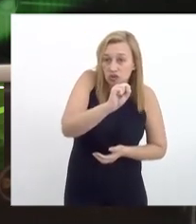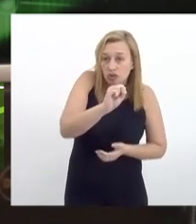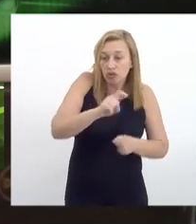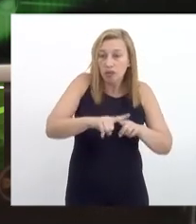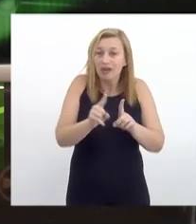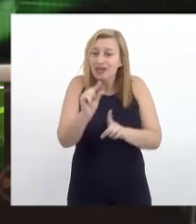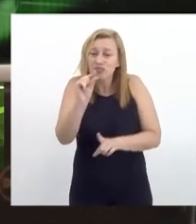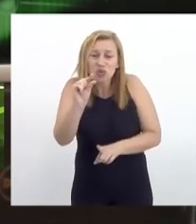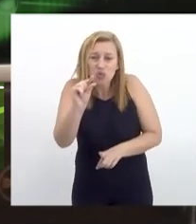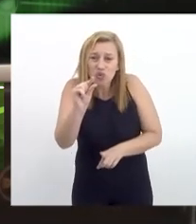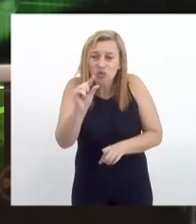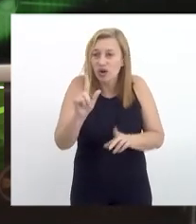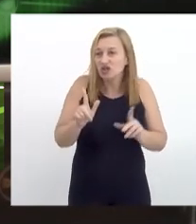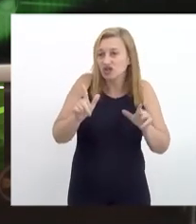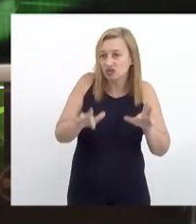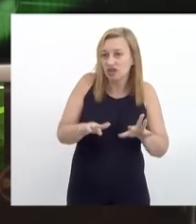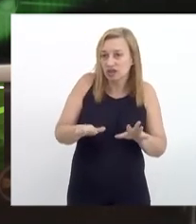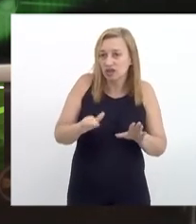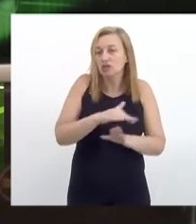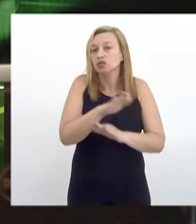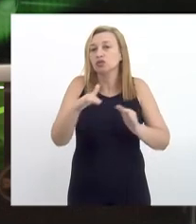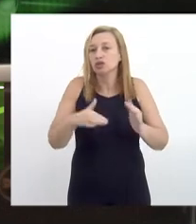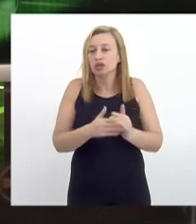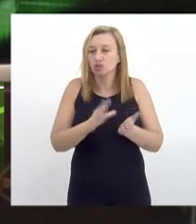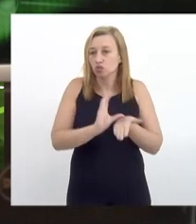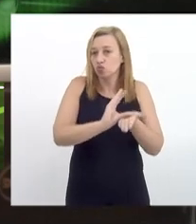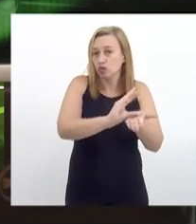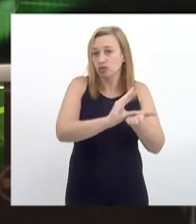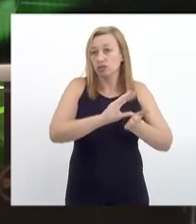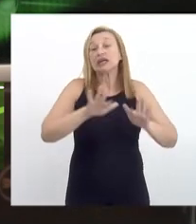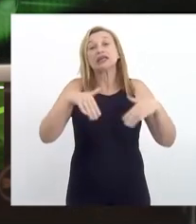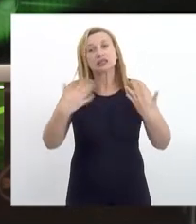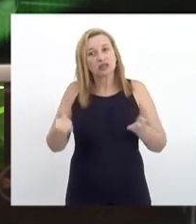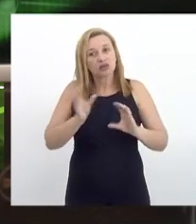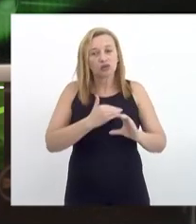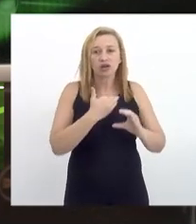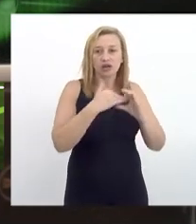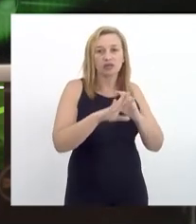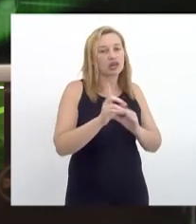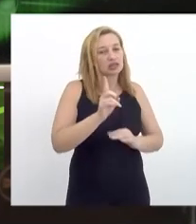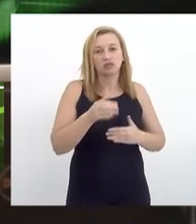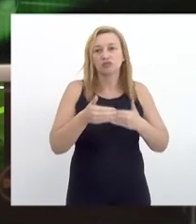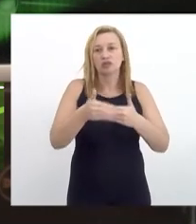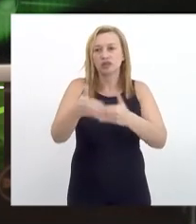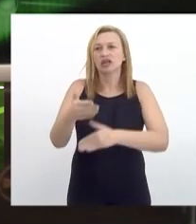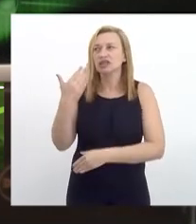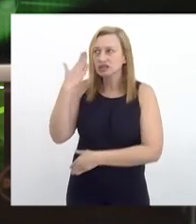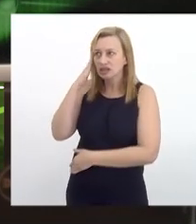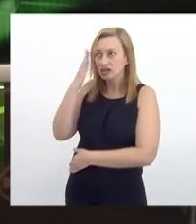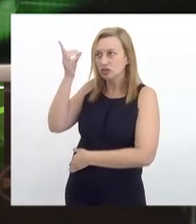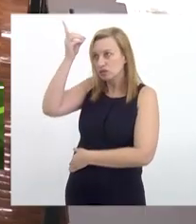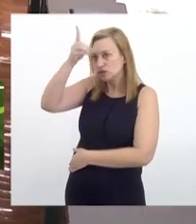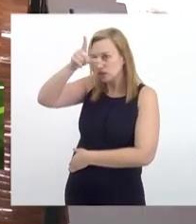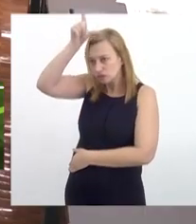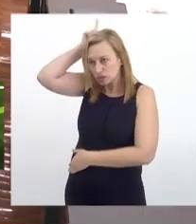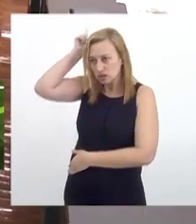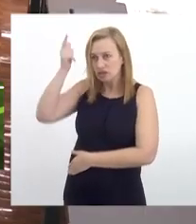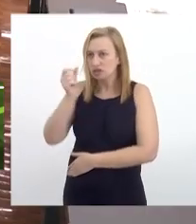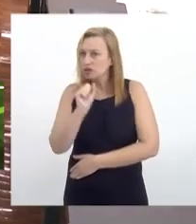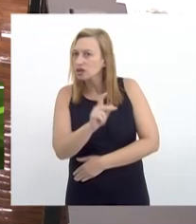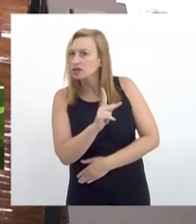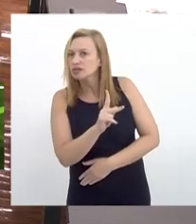diferença é pequena em relação ao total do orçamento então eu vou encaminhar senão nós não vamos avançar entendeu Luiz pode ser